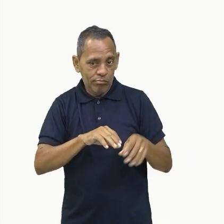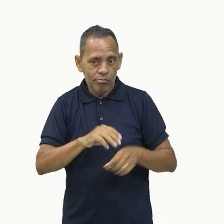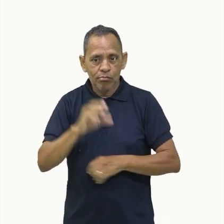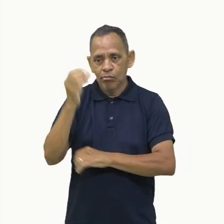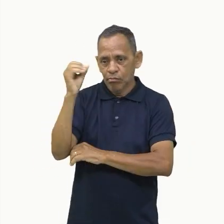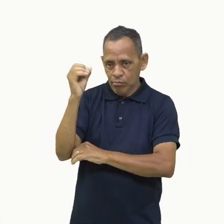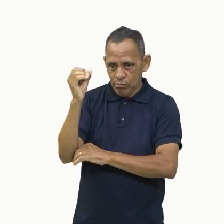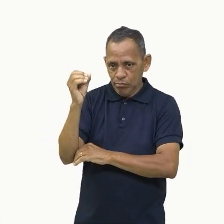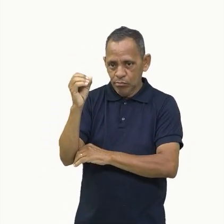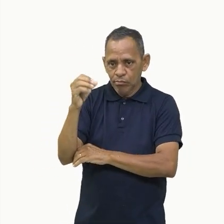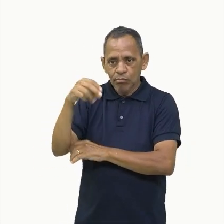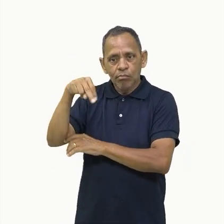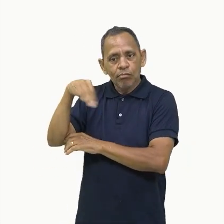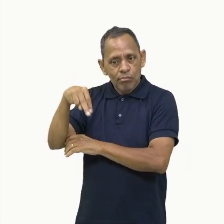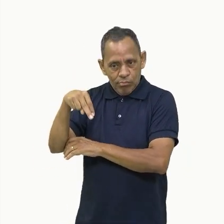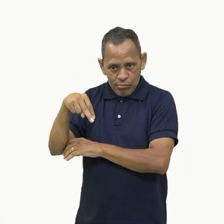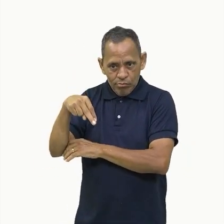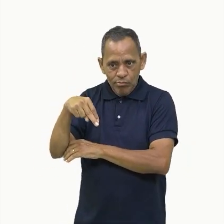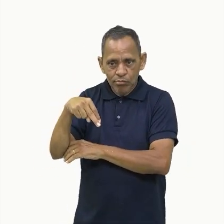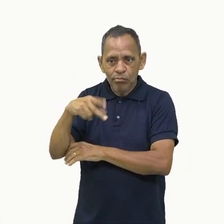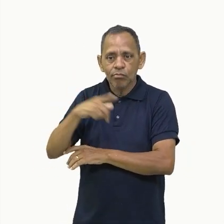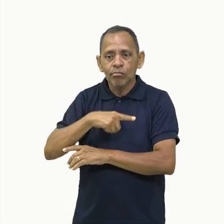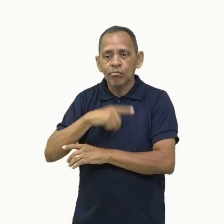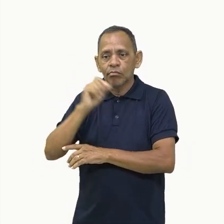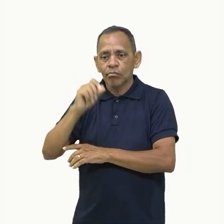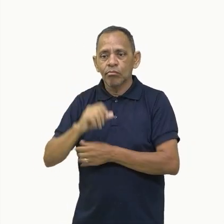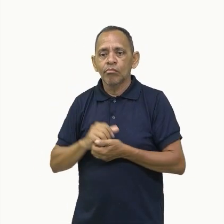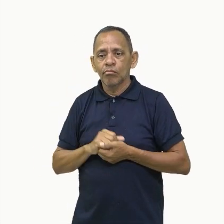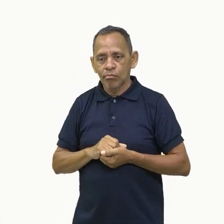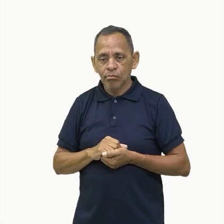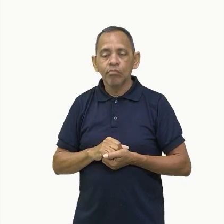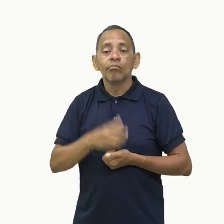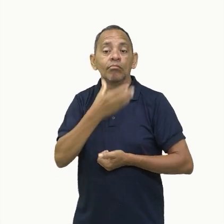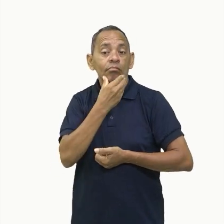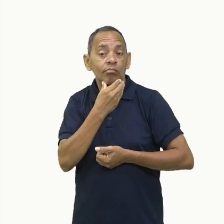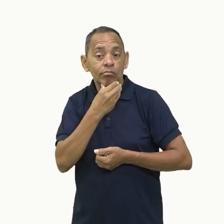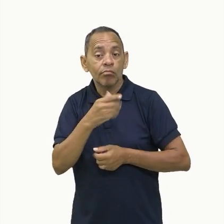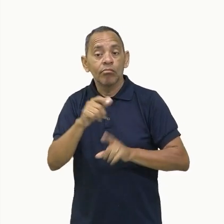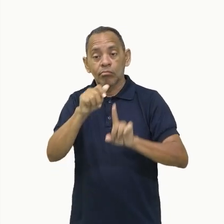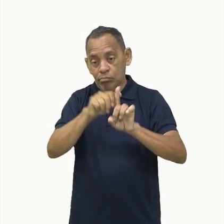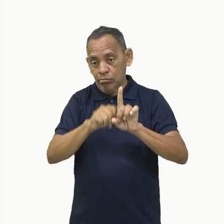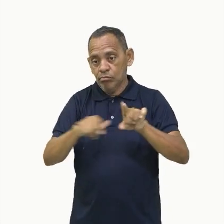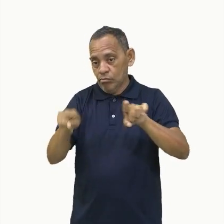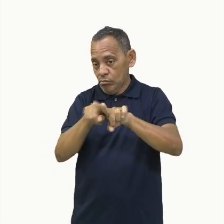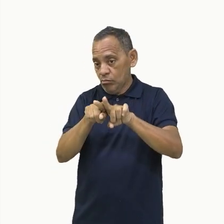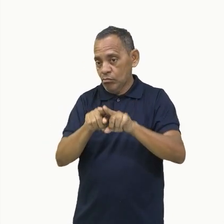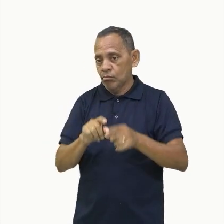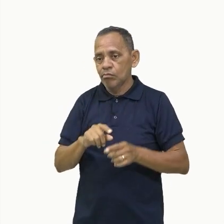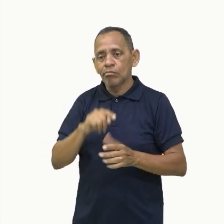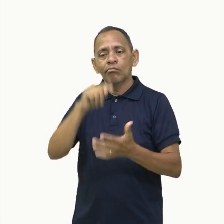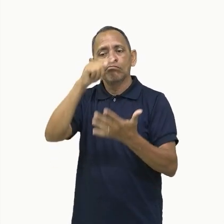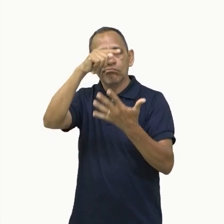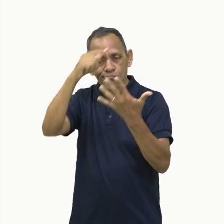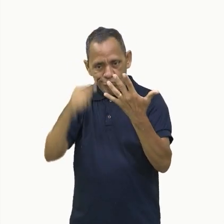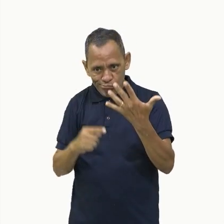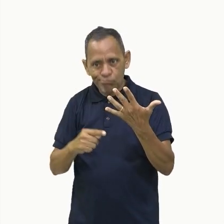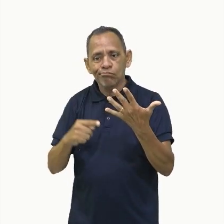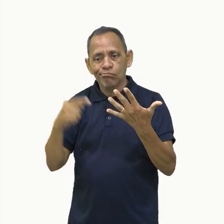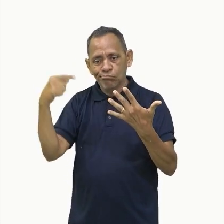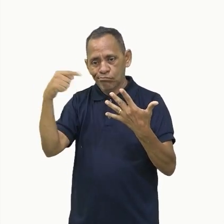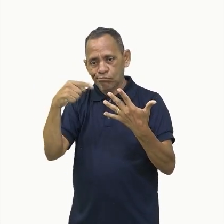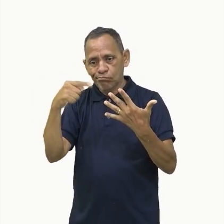outubro e novembro, além de dezembro, né, esses meses